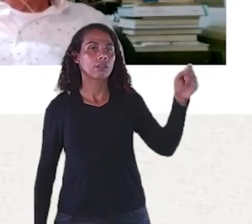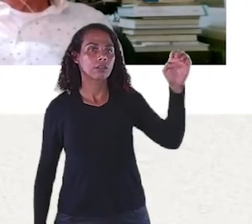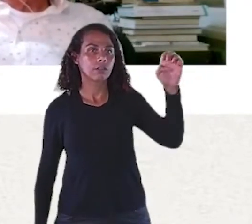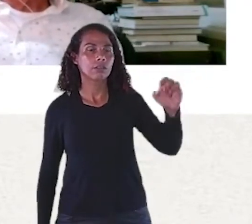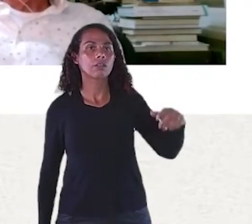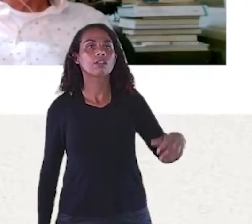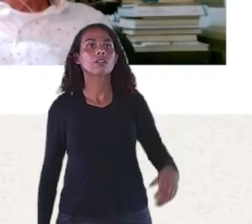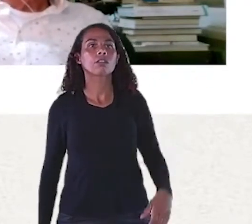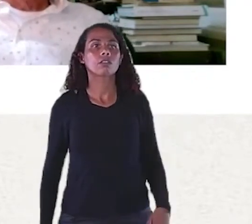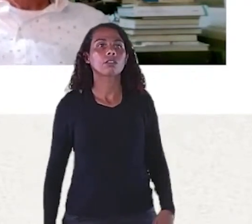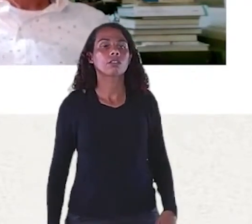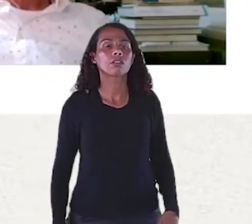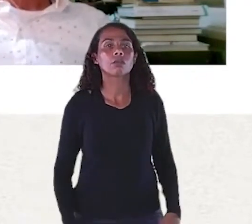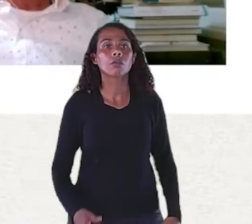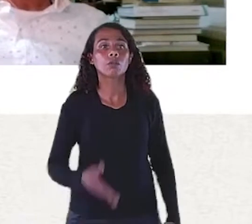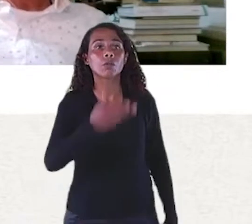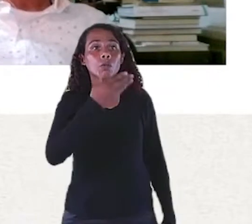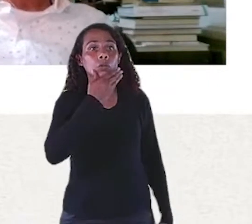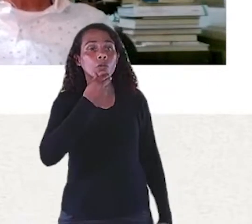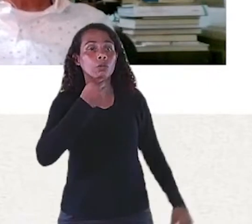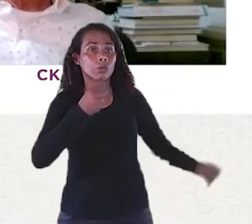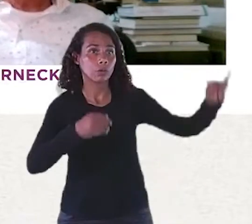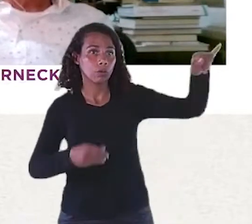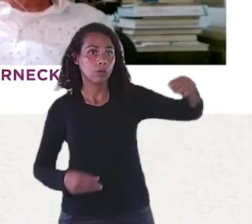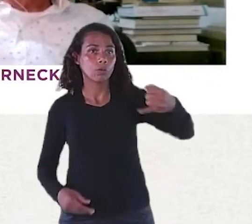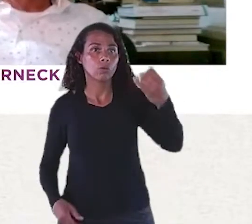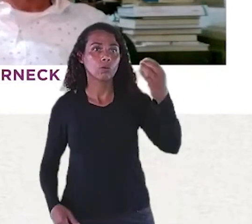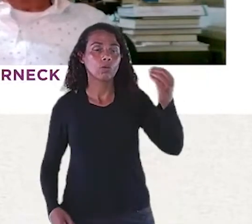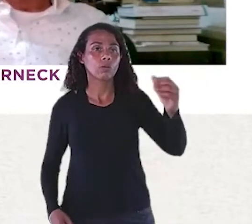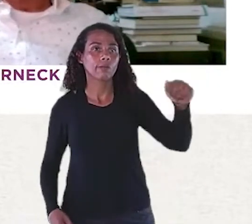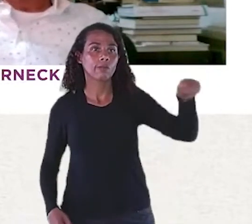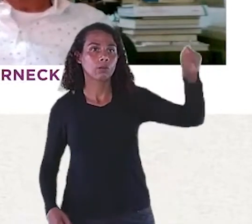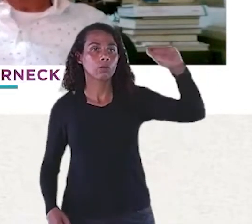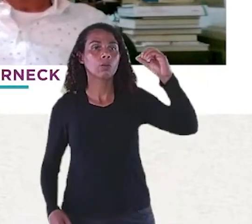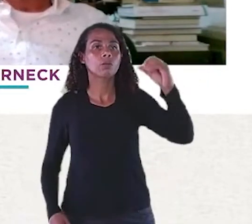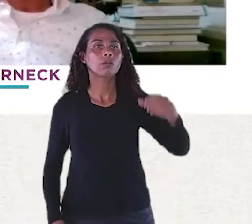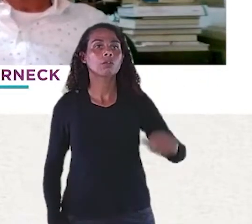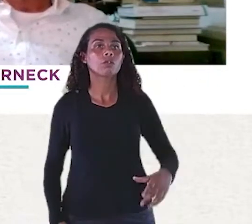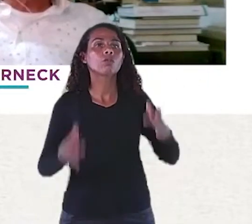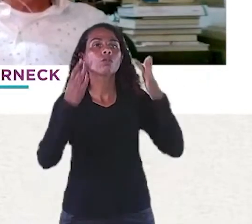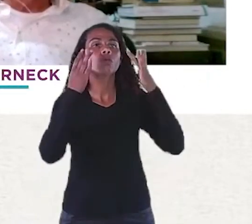teatro. Tinha muita gente, você tinha muita